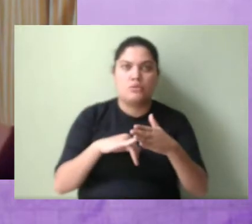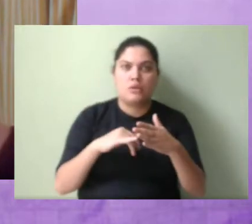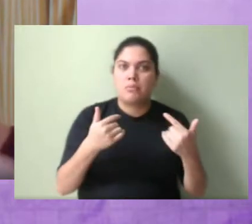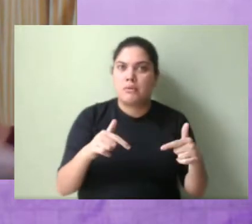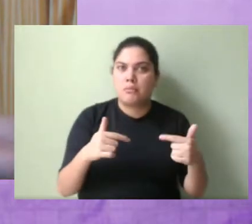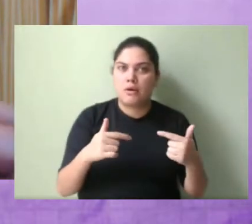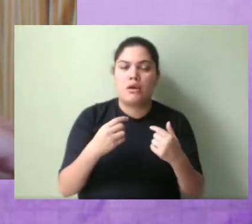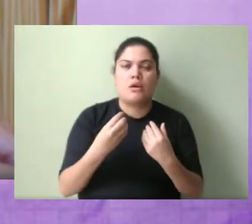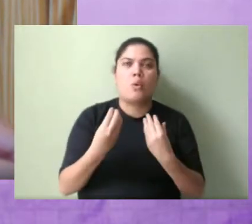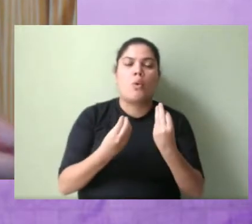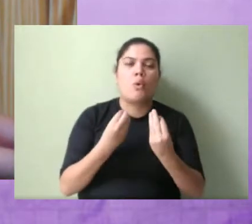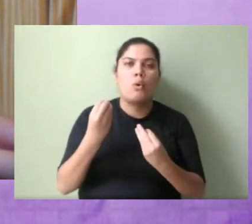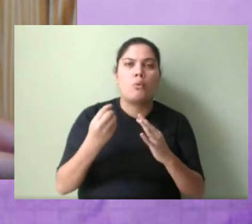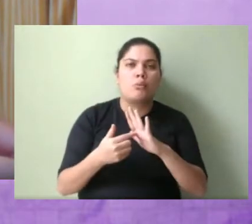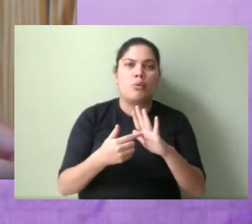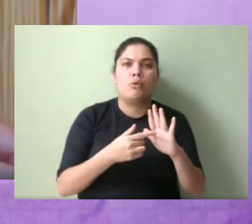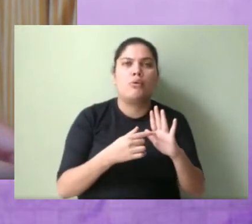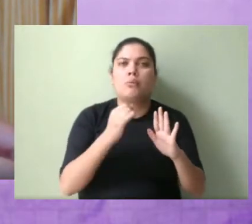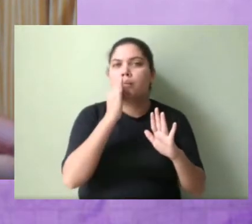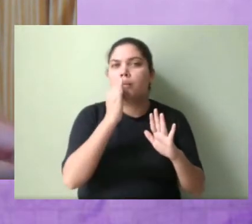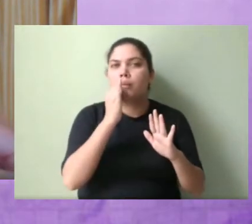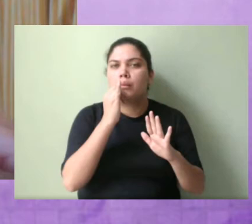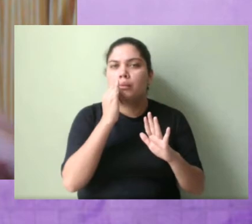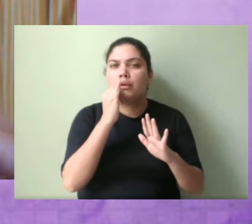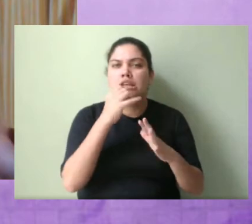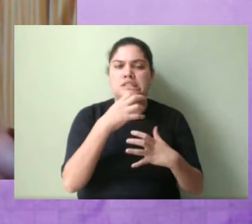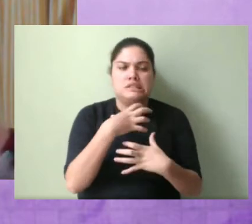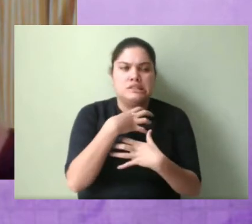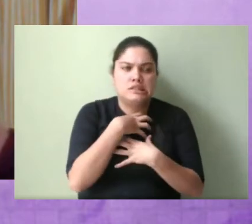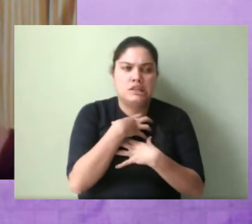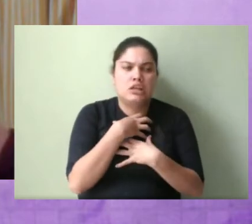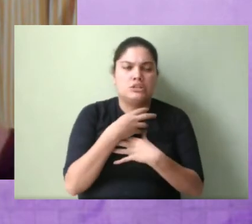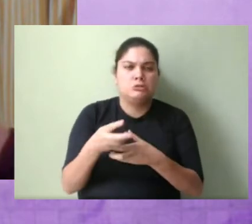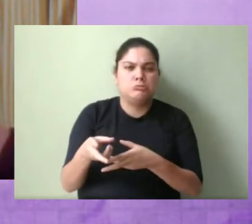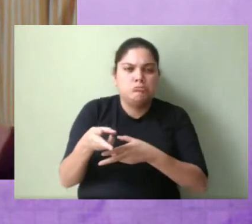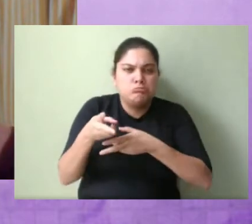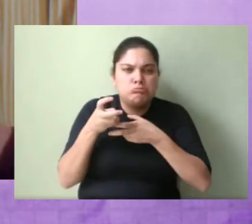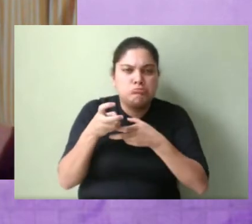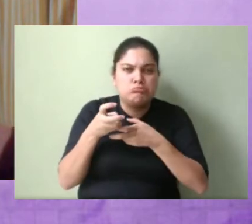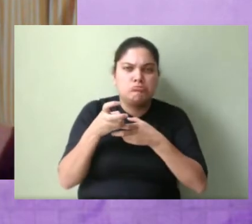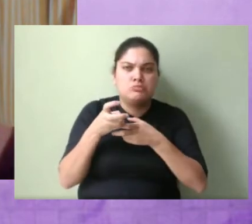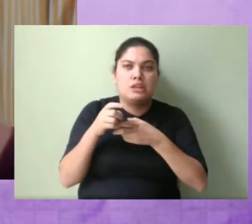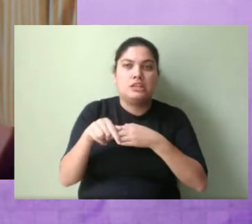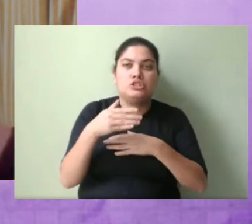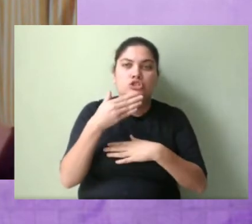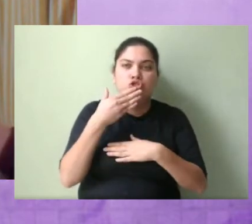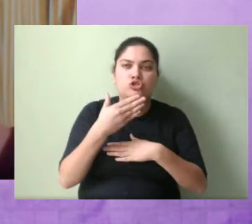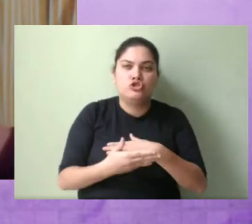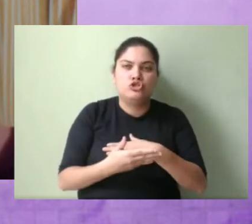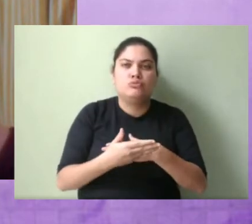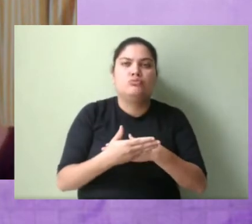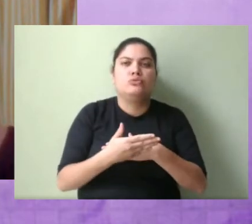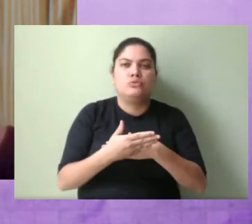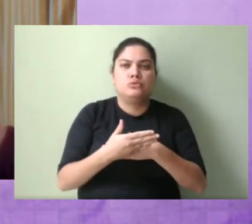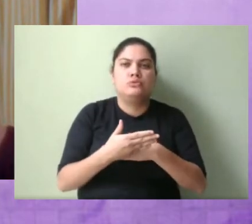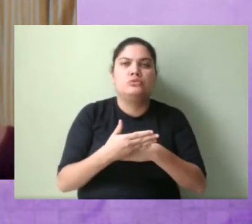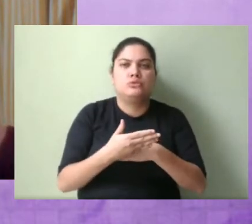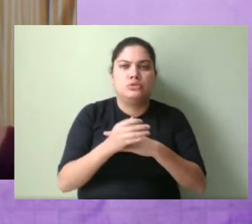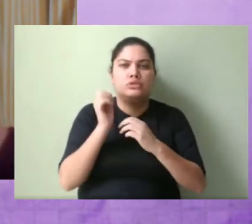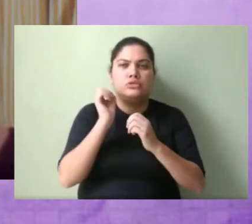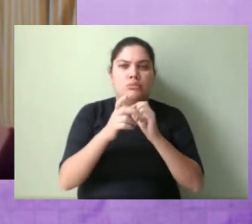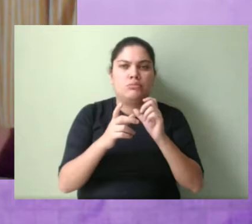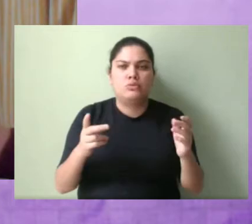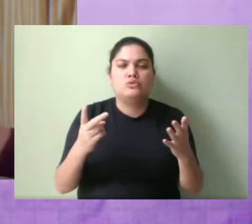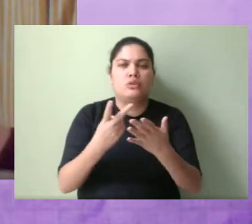Quando a gente leva isso para o microambiente institucional, né, como se reflete, por exemplo,